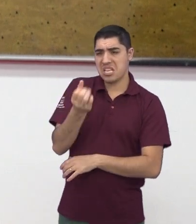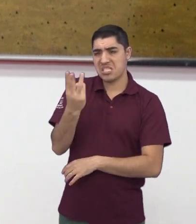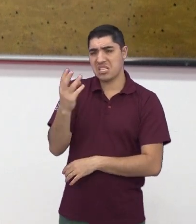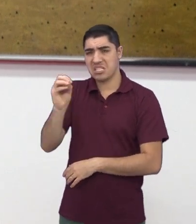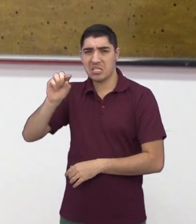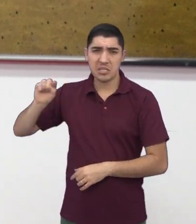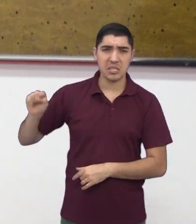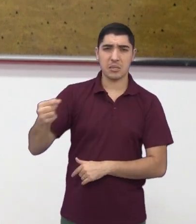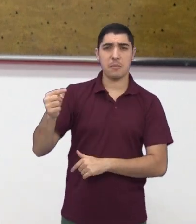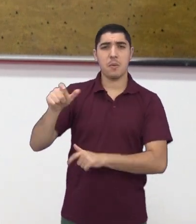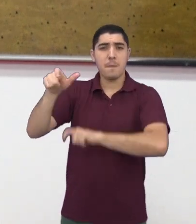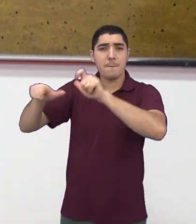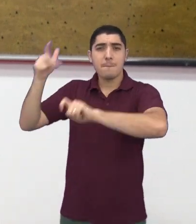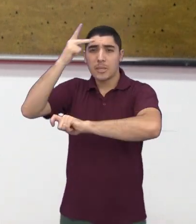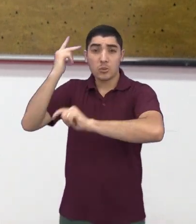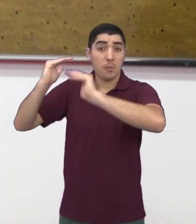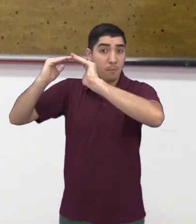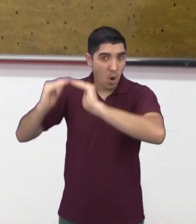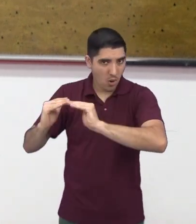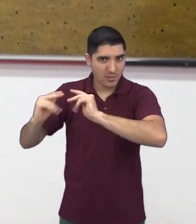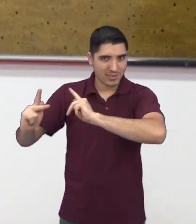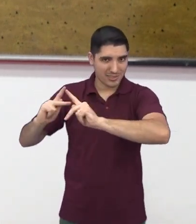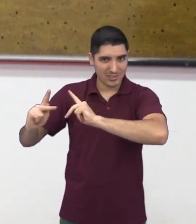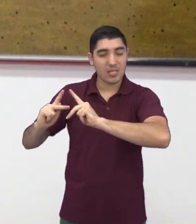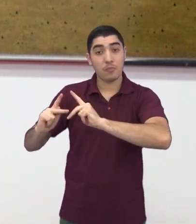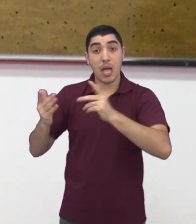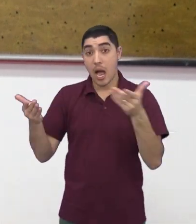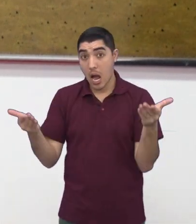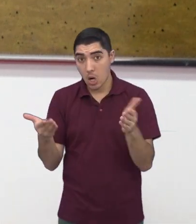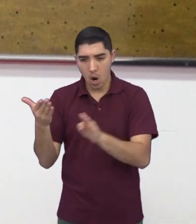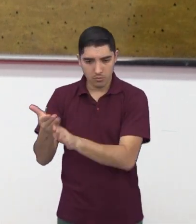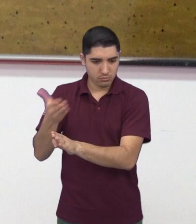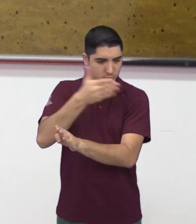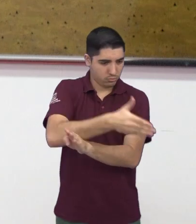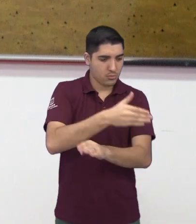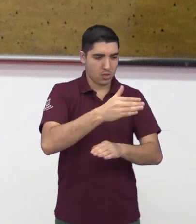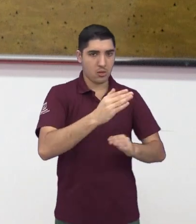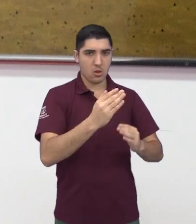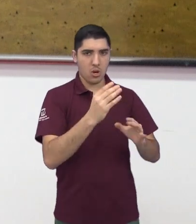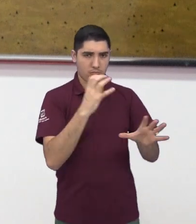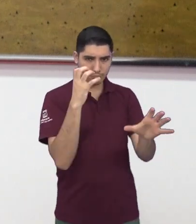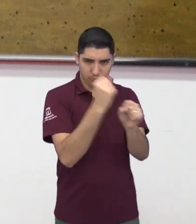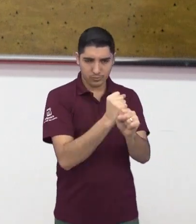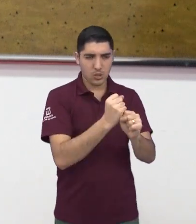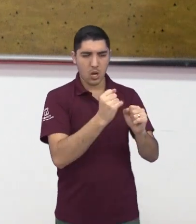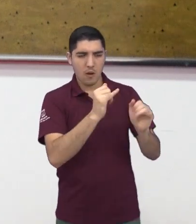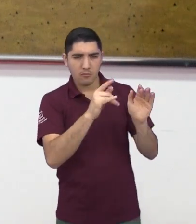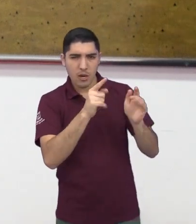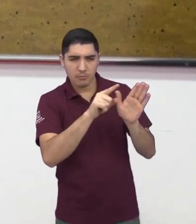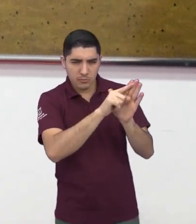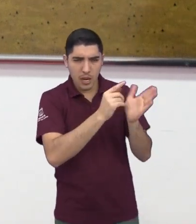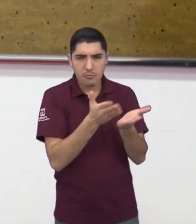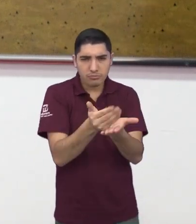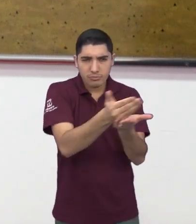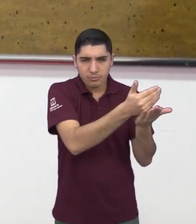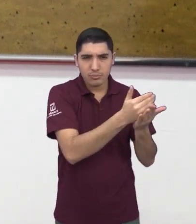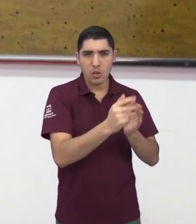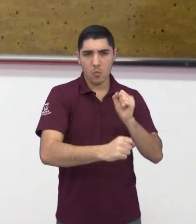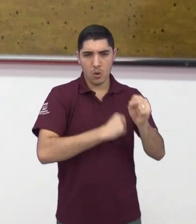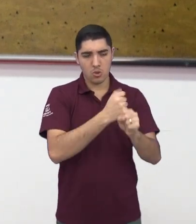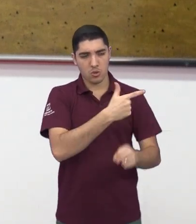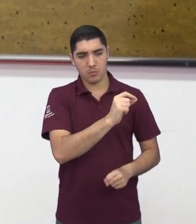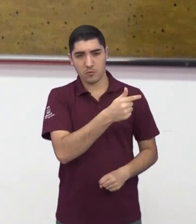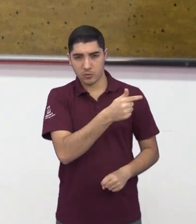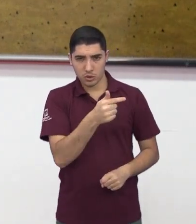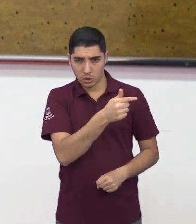no total, da população total. Se a gente vai, então, para o censo de 2022, que é o mais recente que a gente vai então